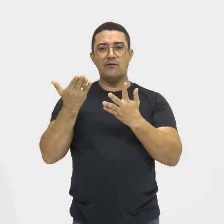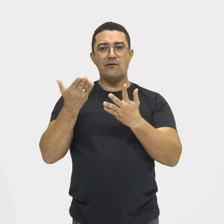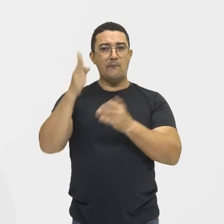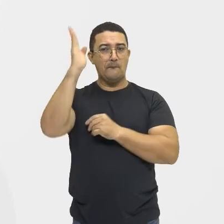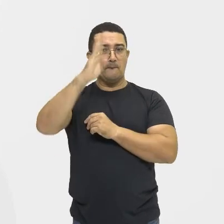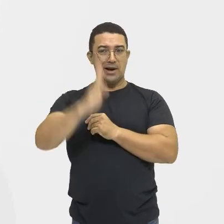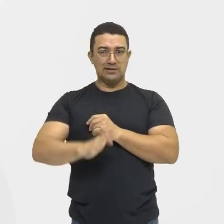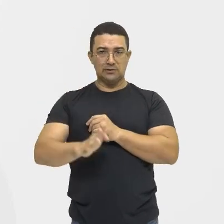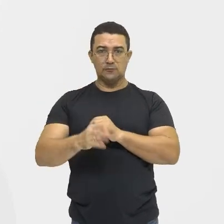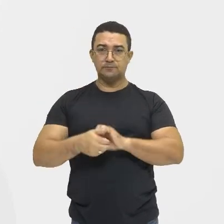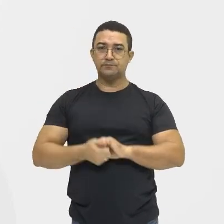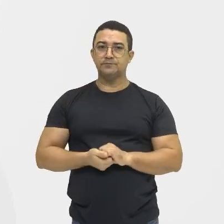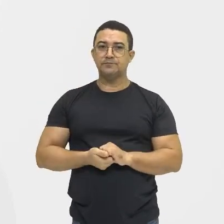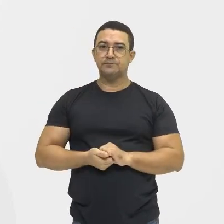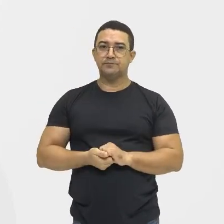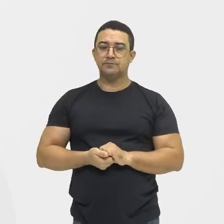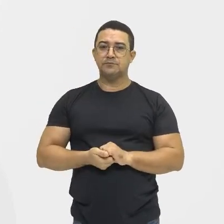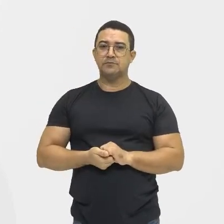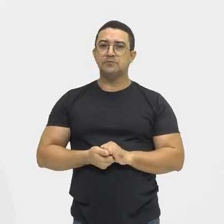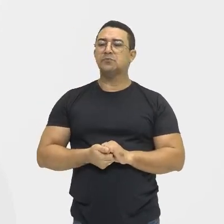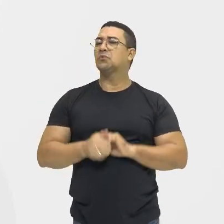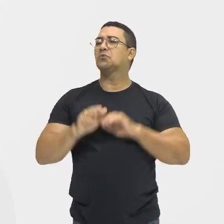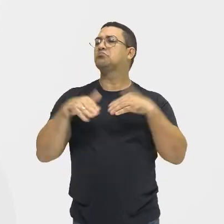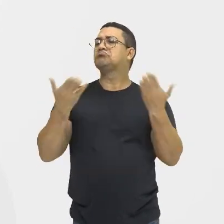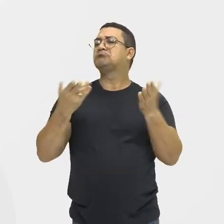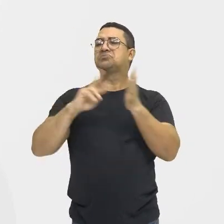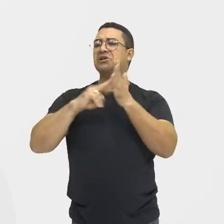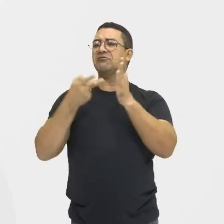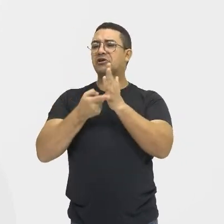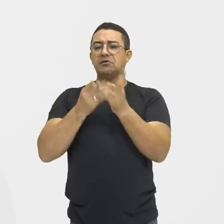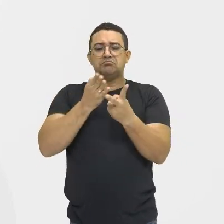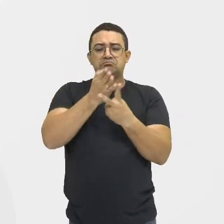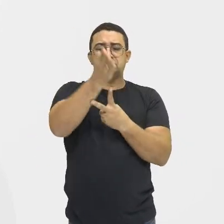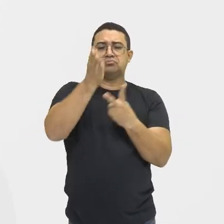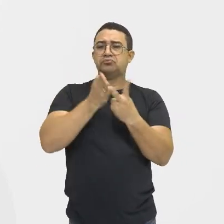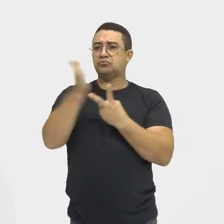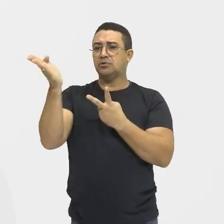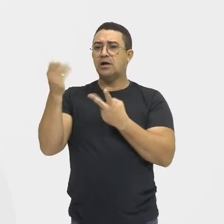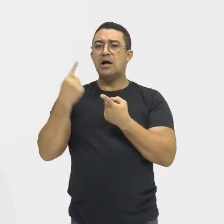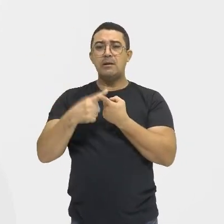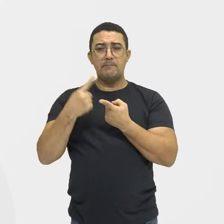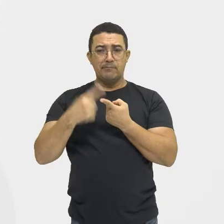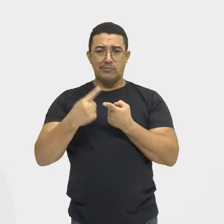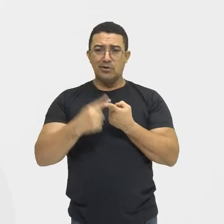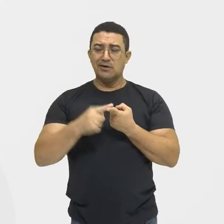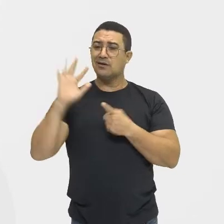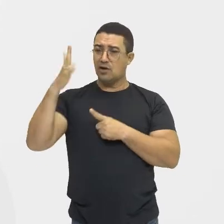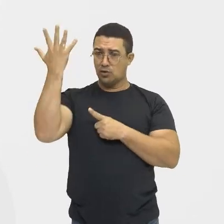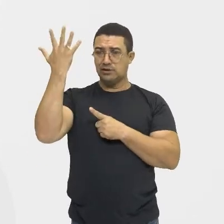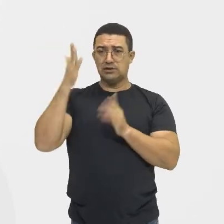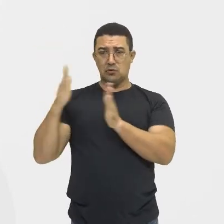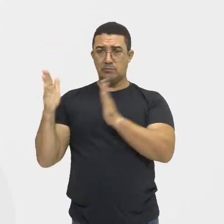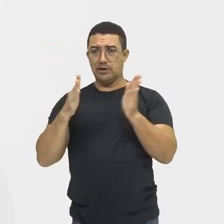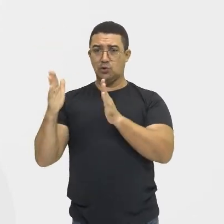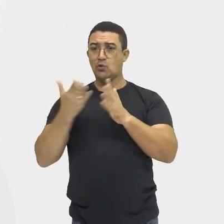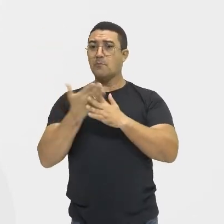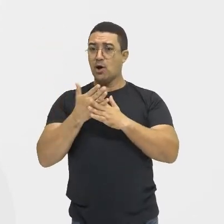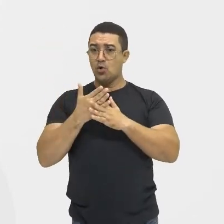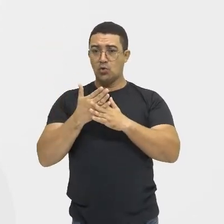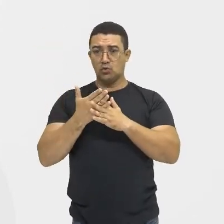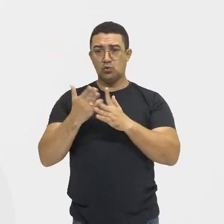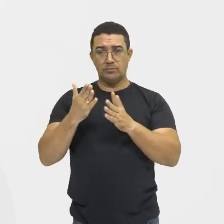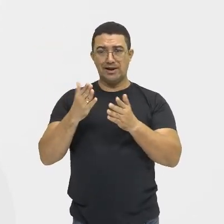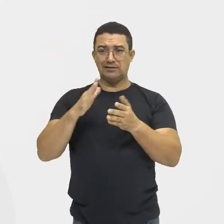Tá? Então, o que quer dizer essas duas linhas? O porquê que aconteceu essas duas linhas desse período barroco no